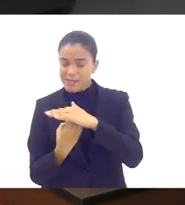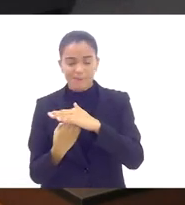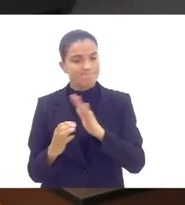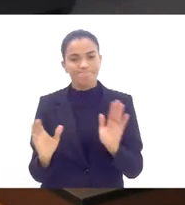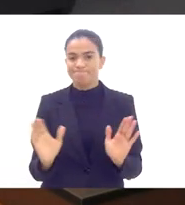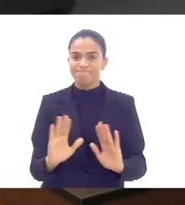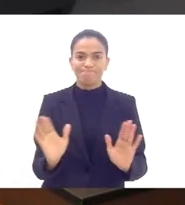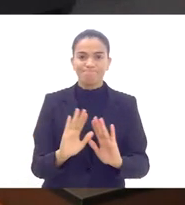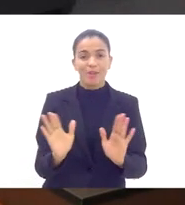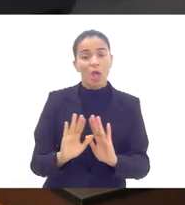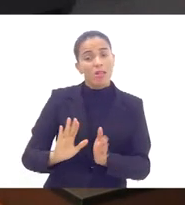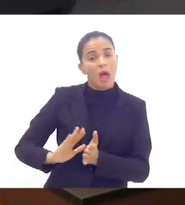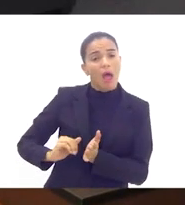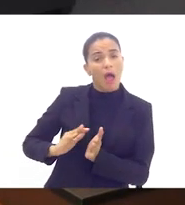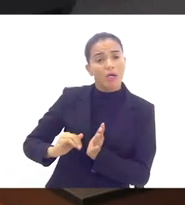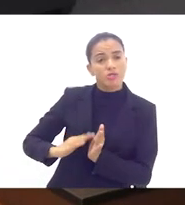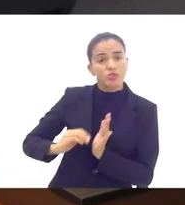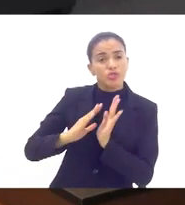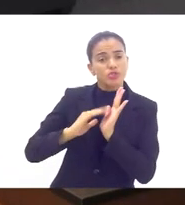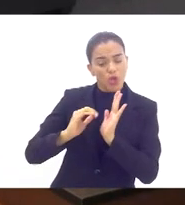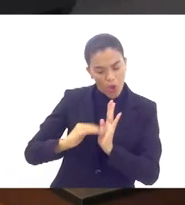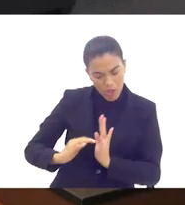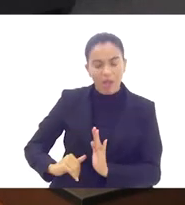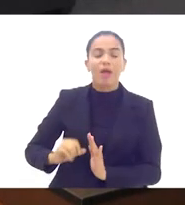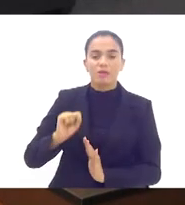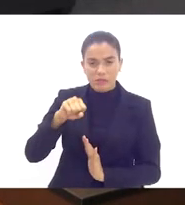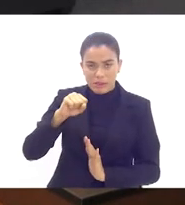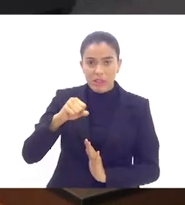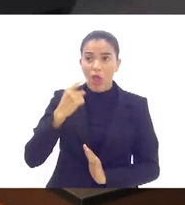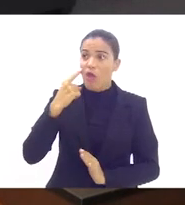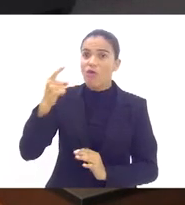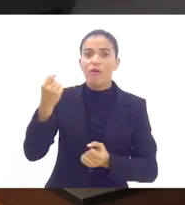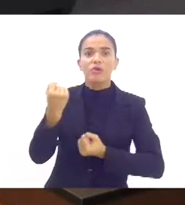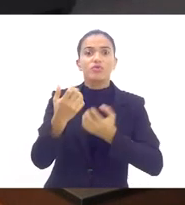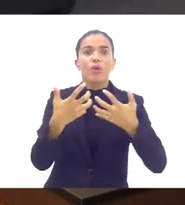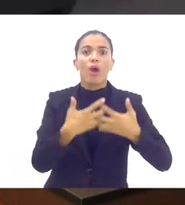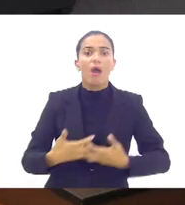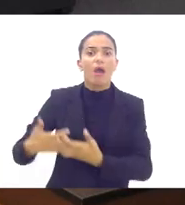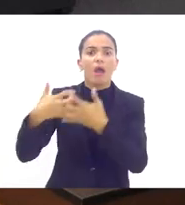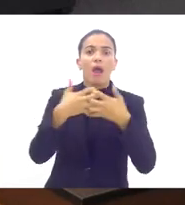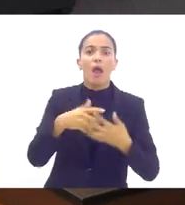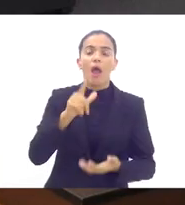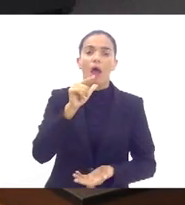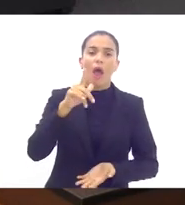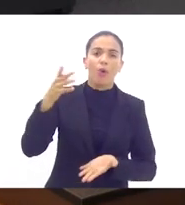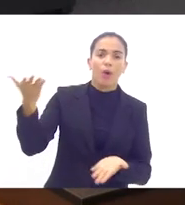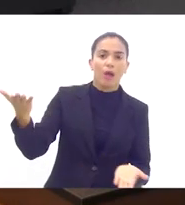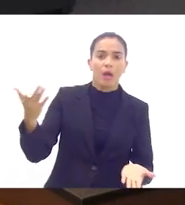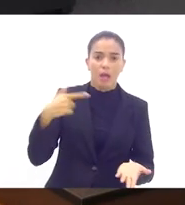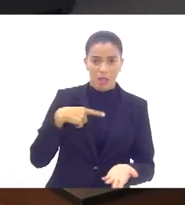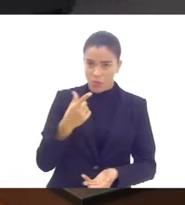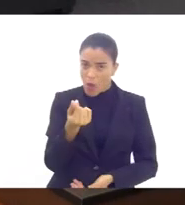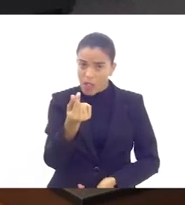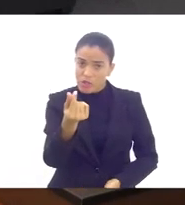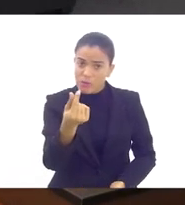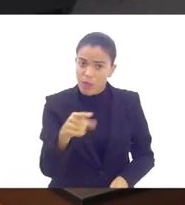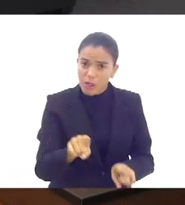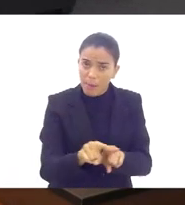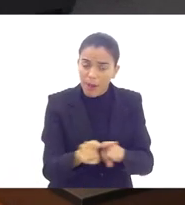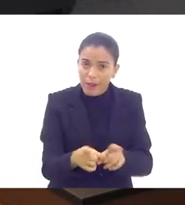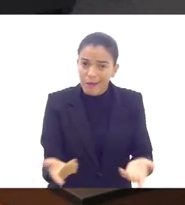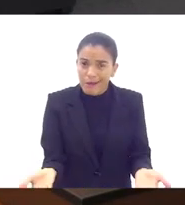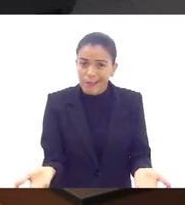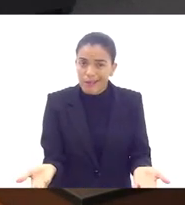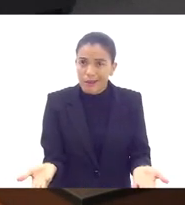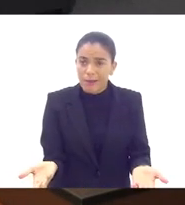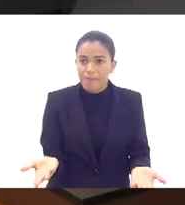ali estão sonegando também. Não, porque eu vejo chegar caminhões cheios de água. Mas aí, então, não é tributário? Não é problema, não é tributário também? Mas é uma questão